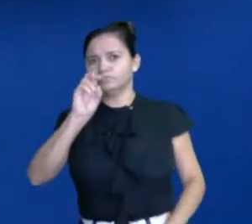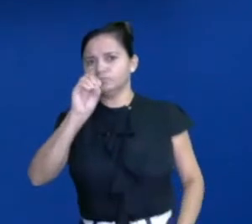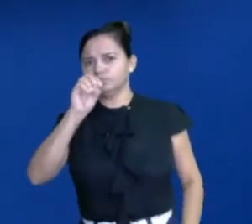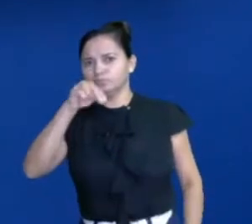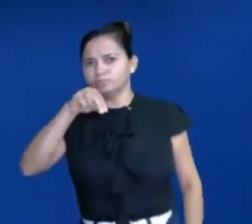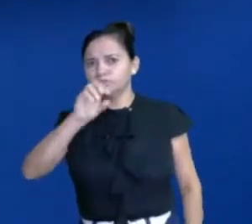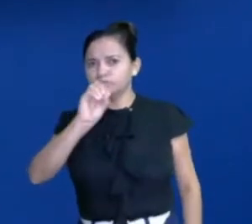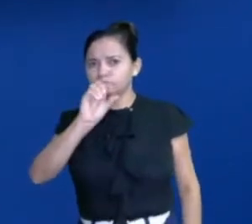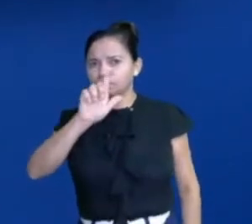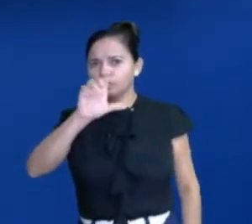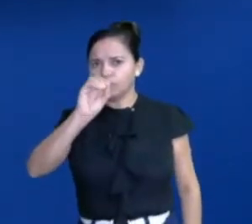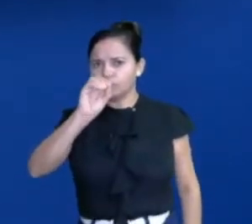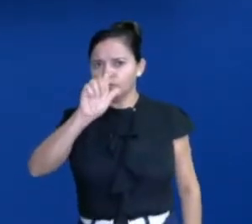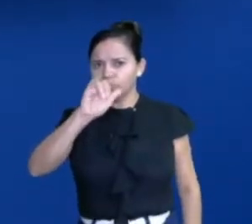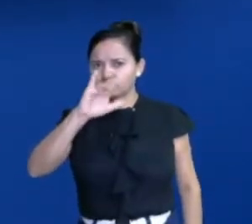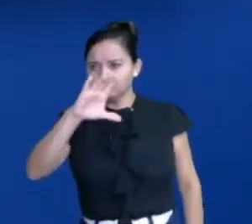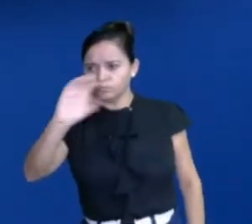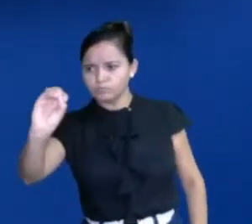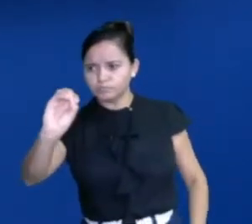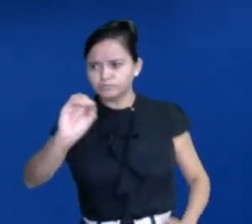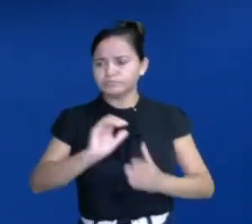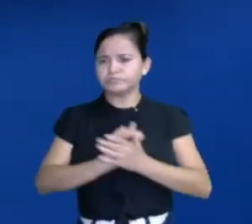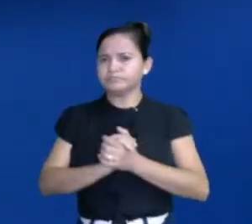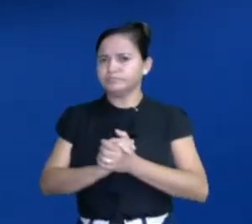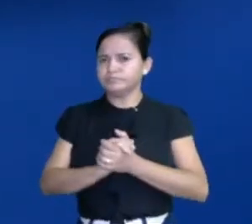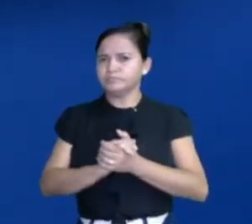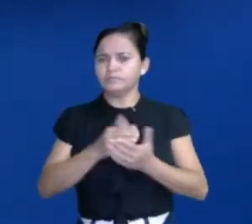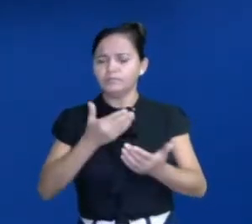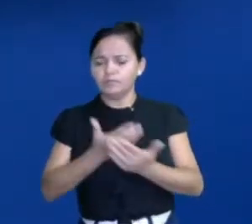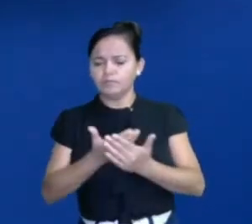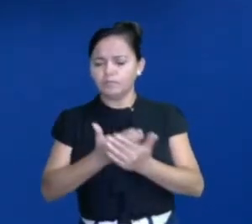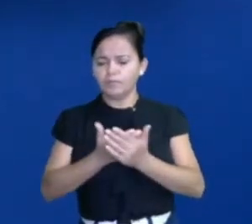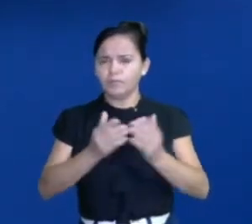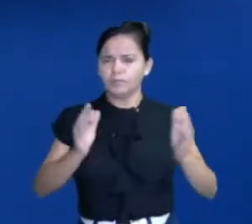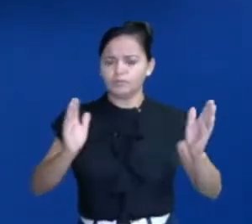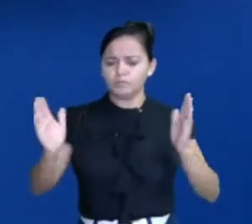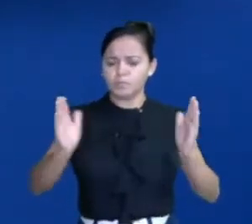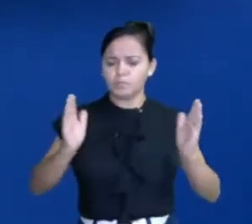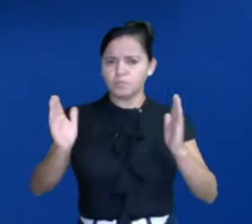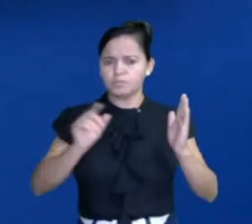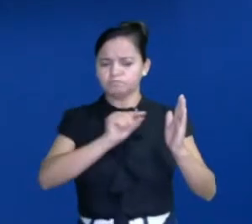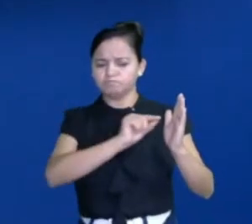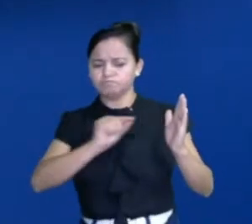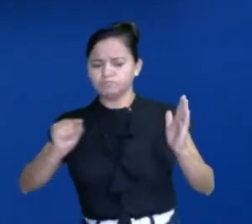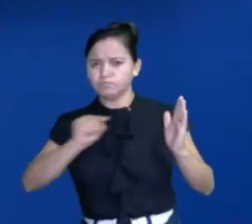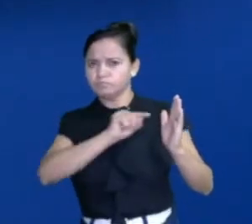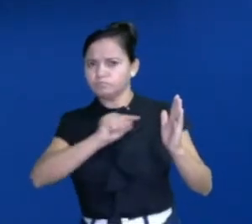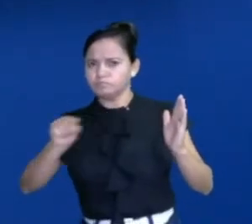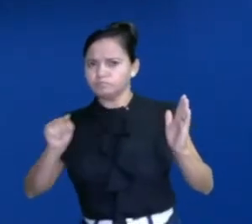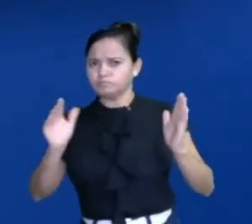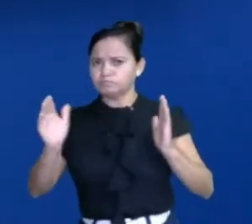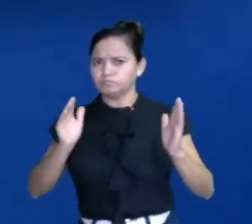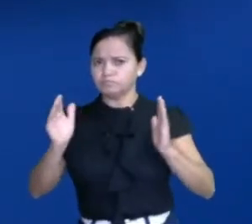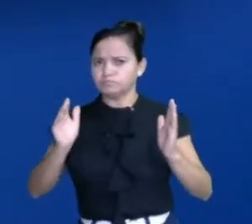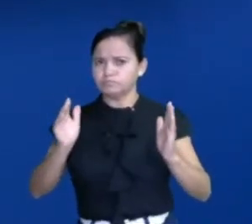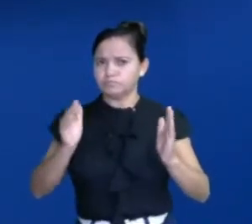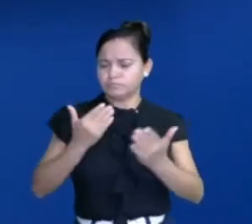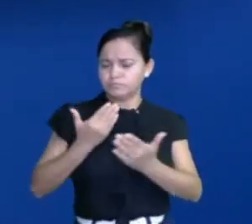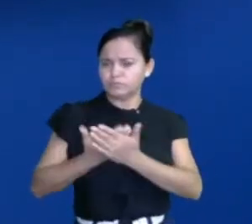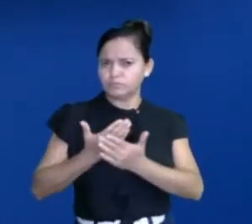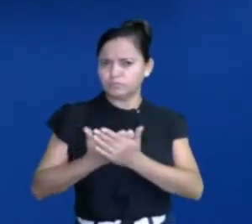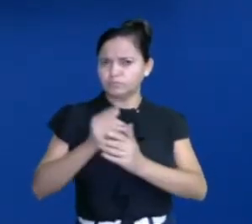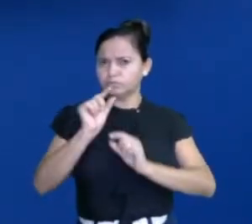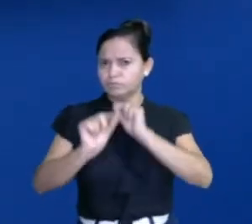estamos estudando os períodos históricos, a gente tá estudando só a partir